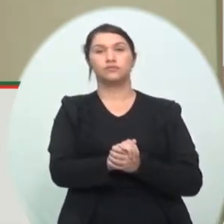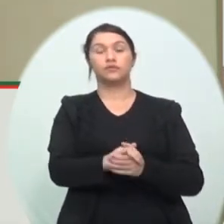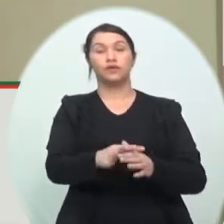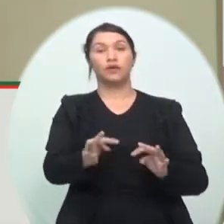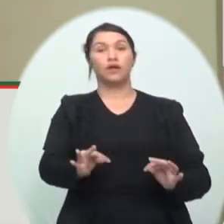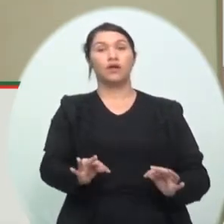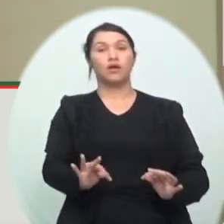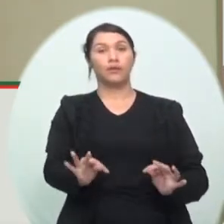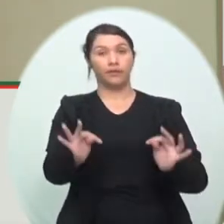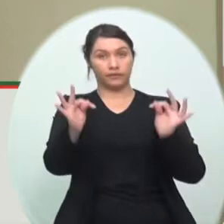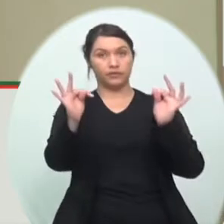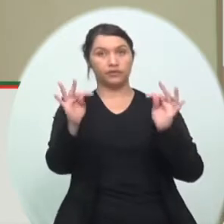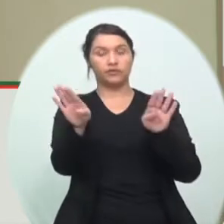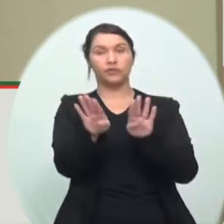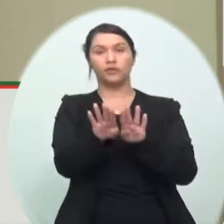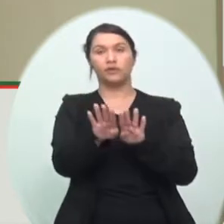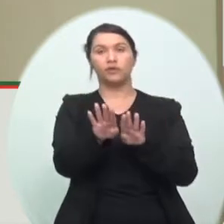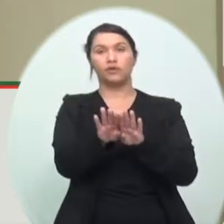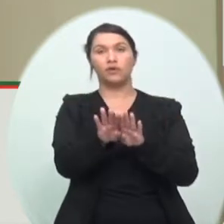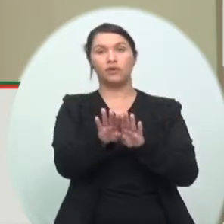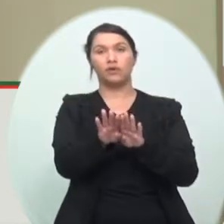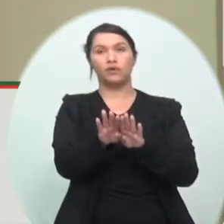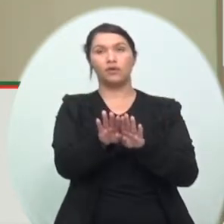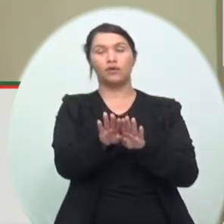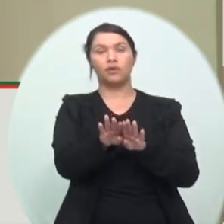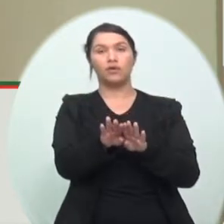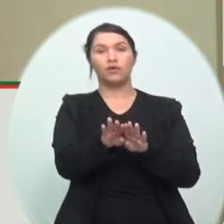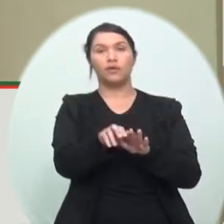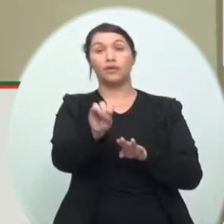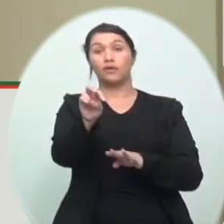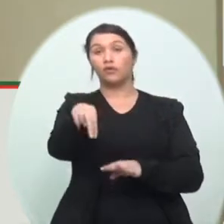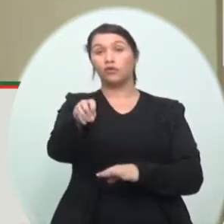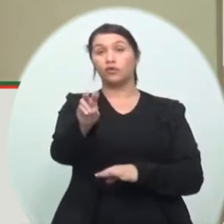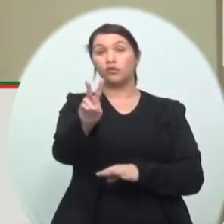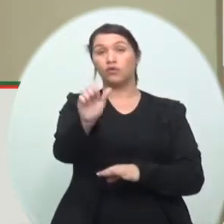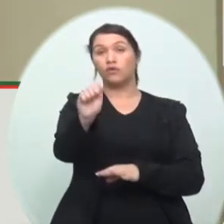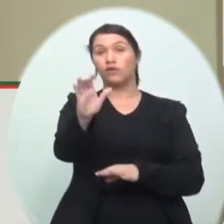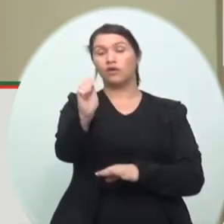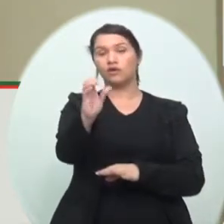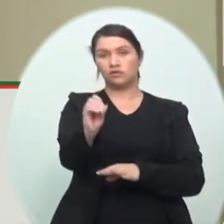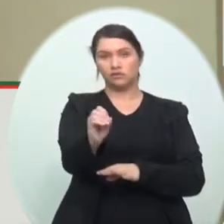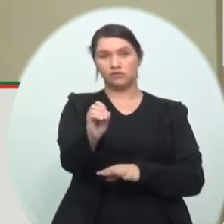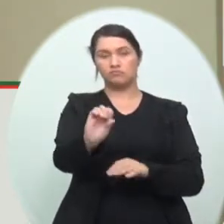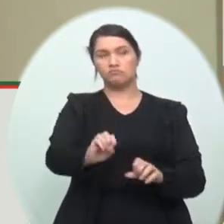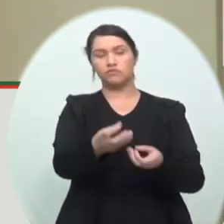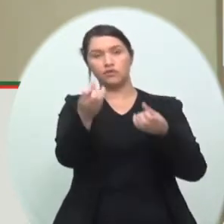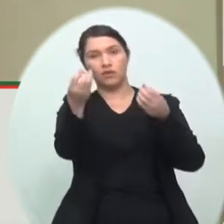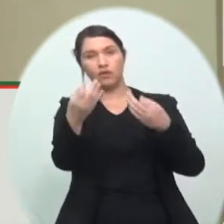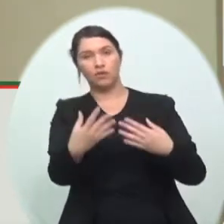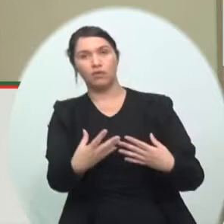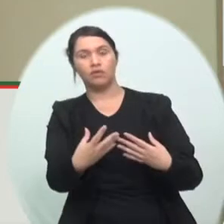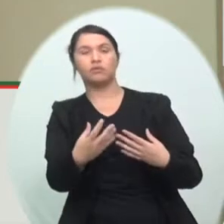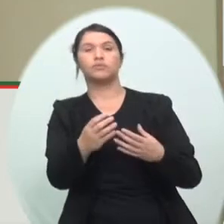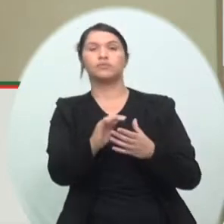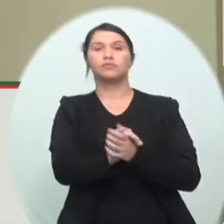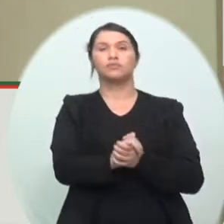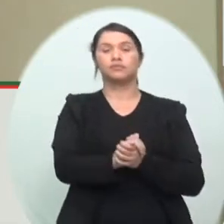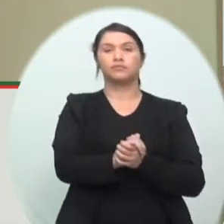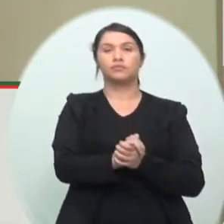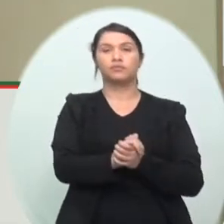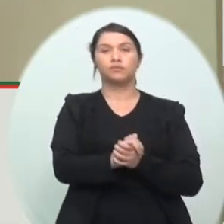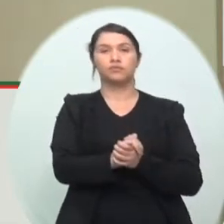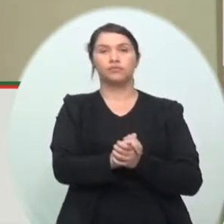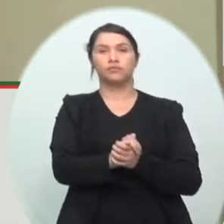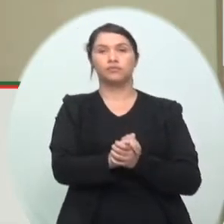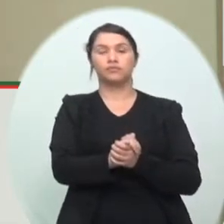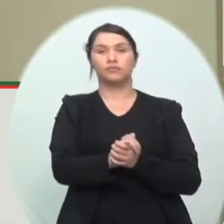inovação. Em especial as startups de Criciúma, sua evolução, perspectivas, a partir da implantação